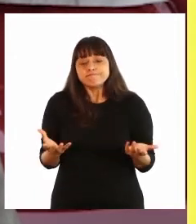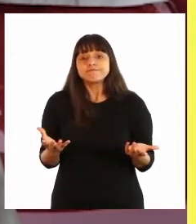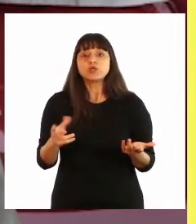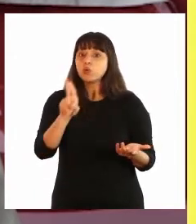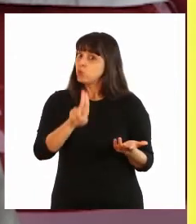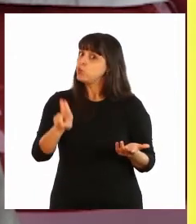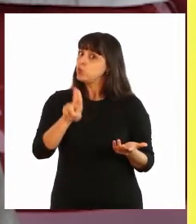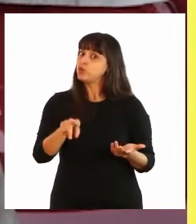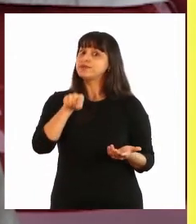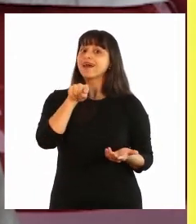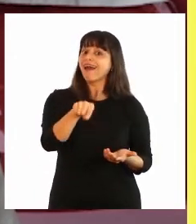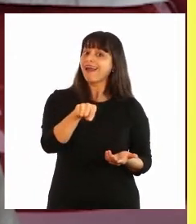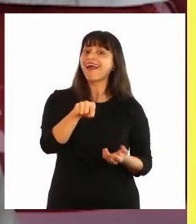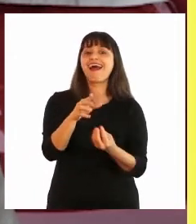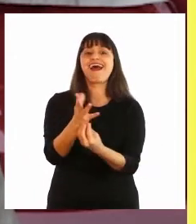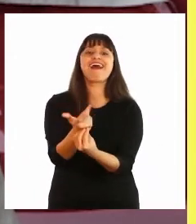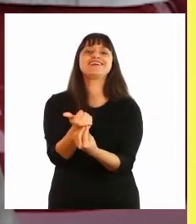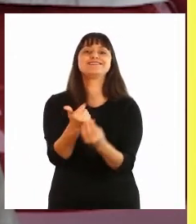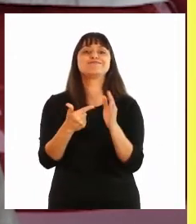utilizando desse instrumento também